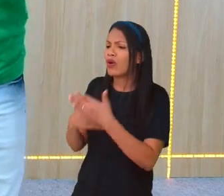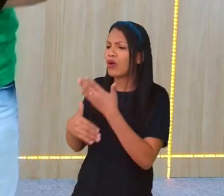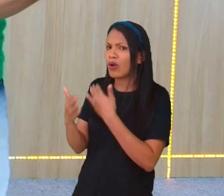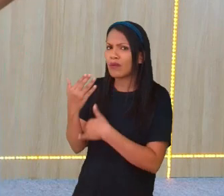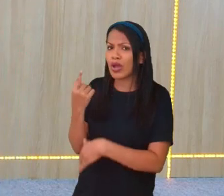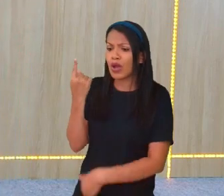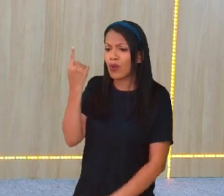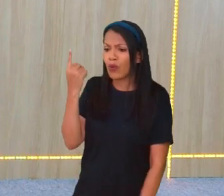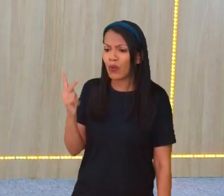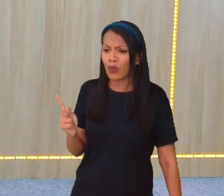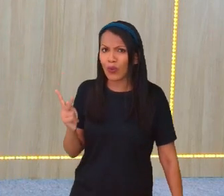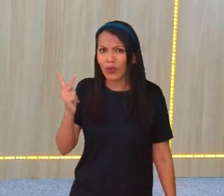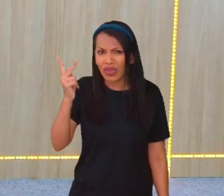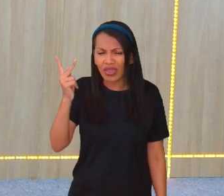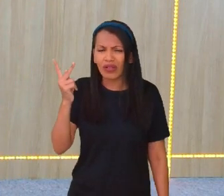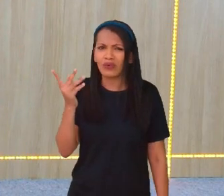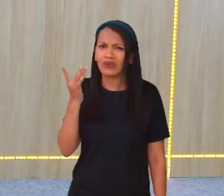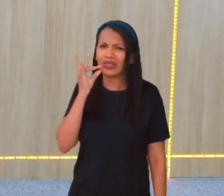com ela.